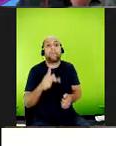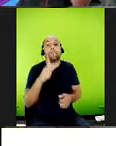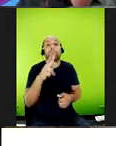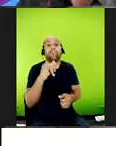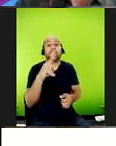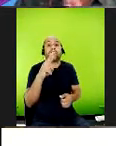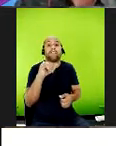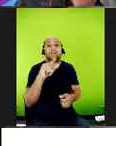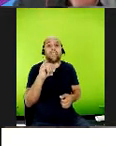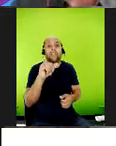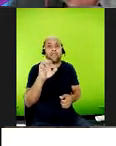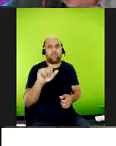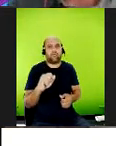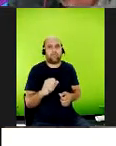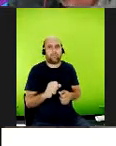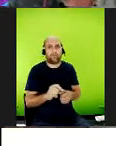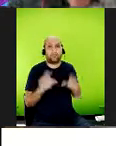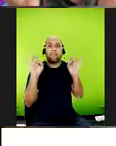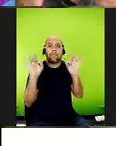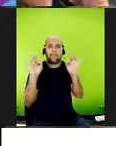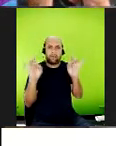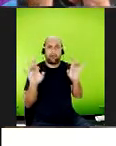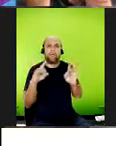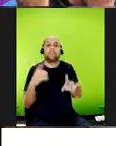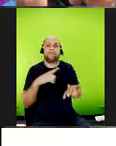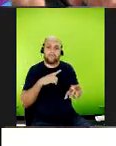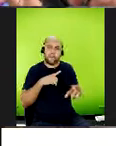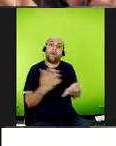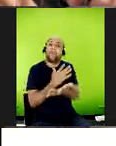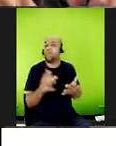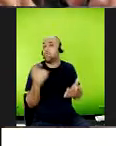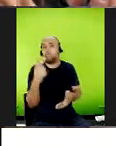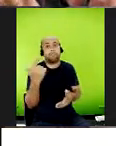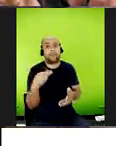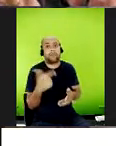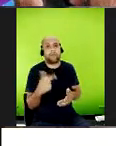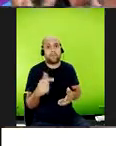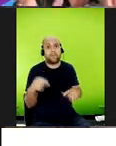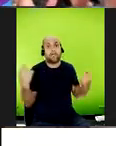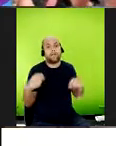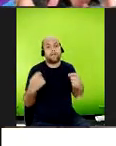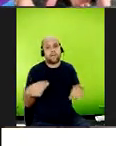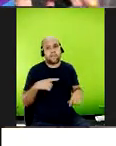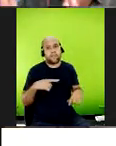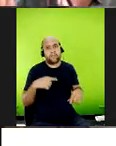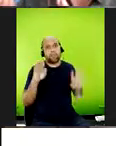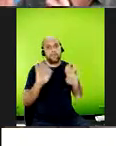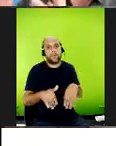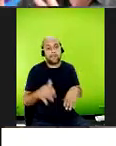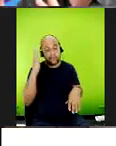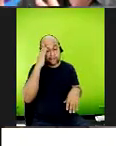entender aqueles que nós não tivemos nós precisamos lidar muito bem com isso e saber que